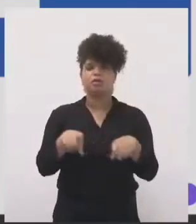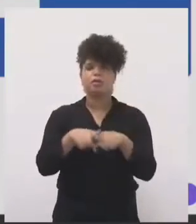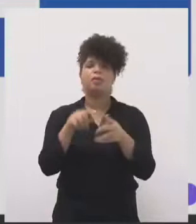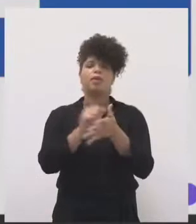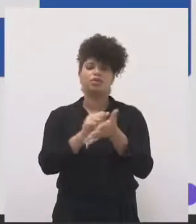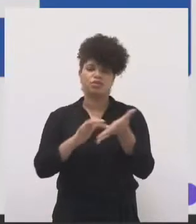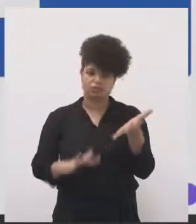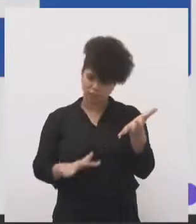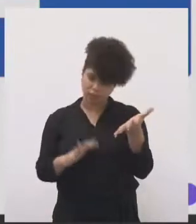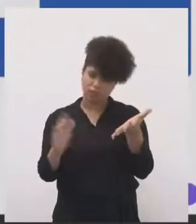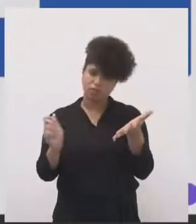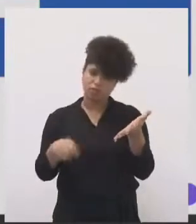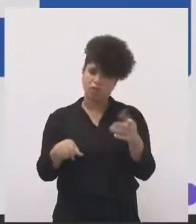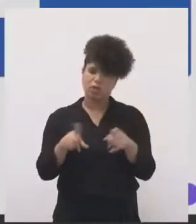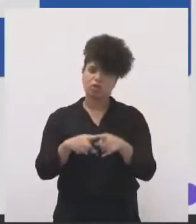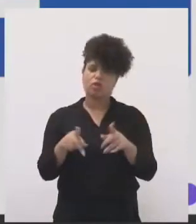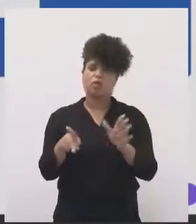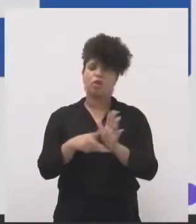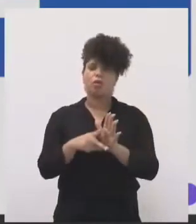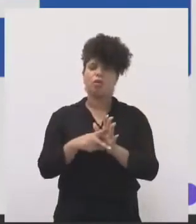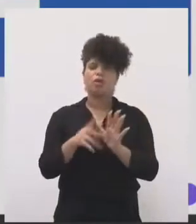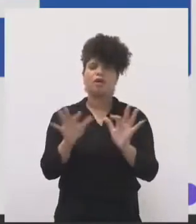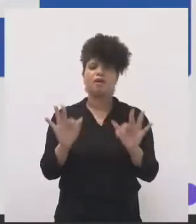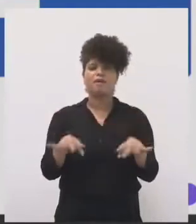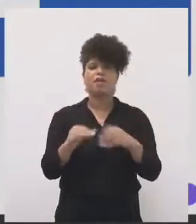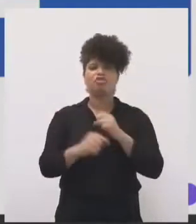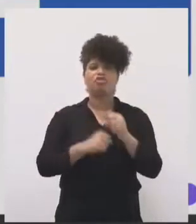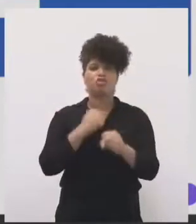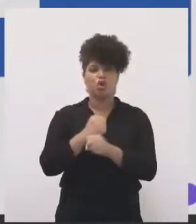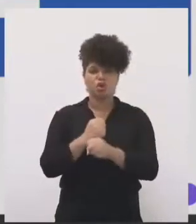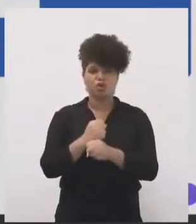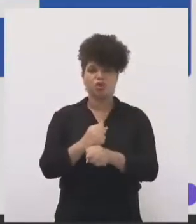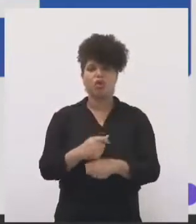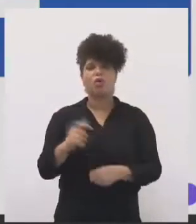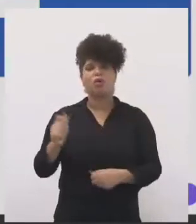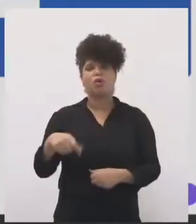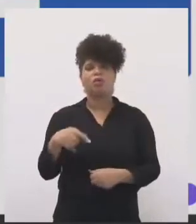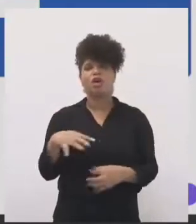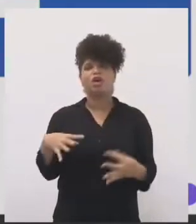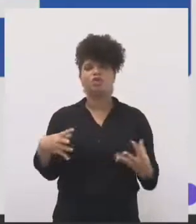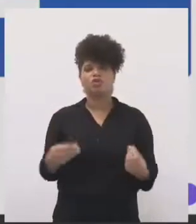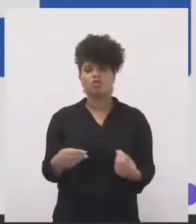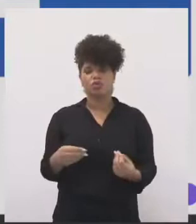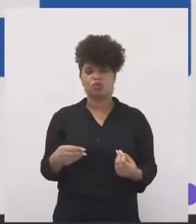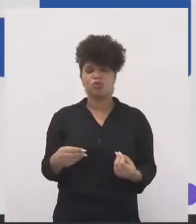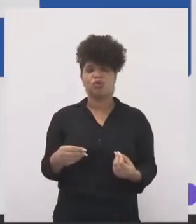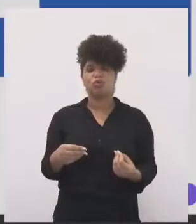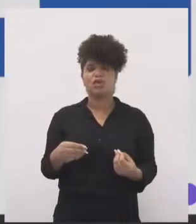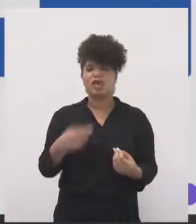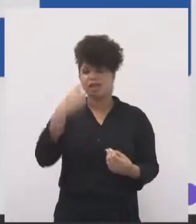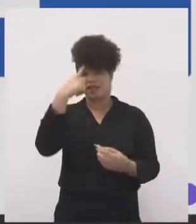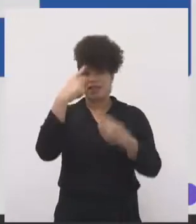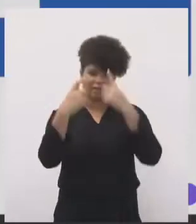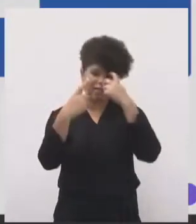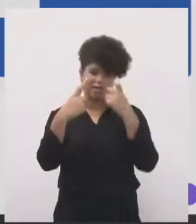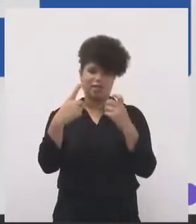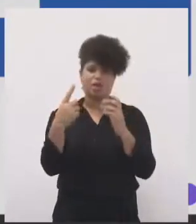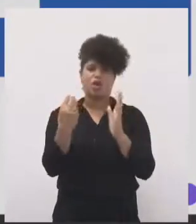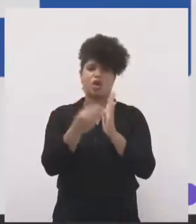atividades de final de ano, então eu posso colocar todos esses templates de forma bem organizada.